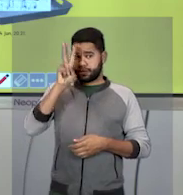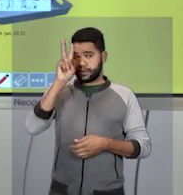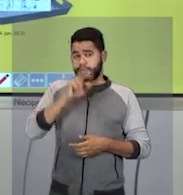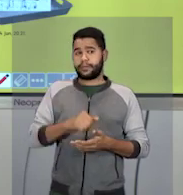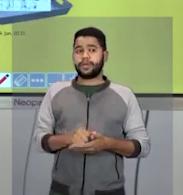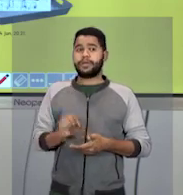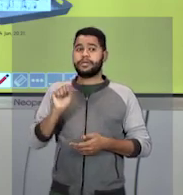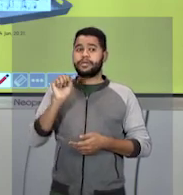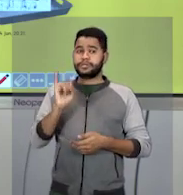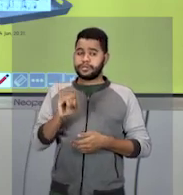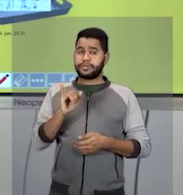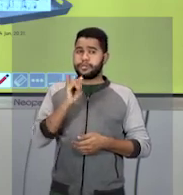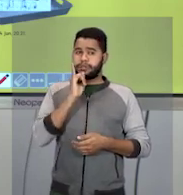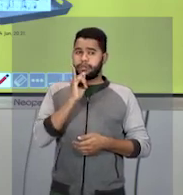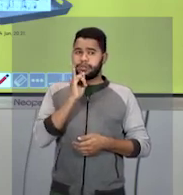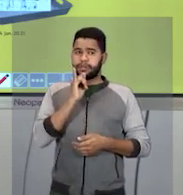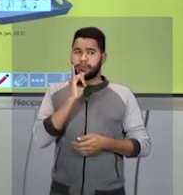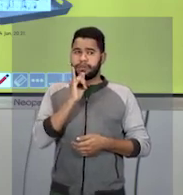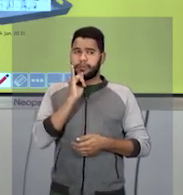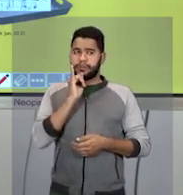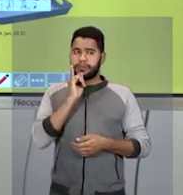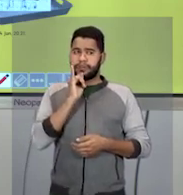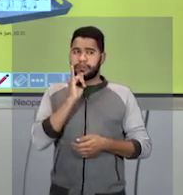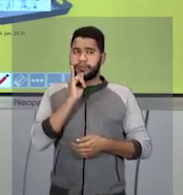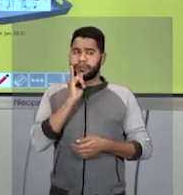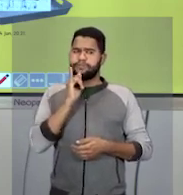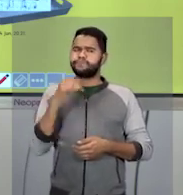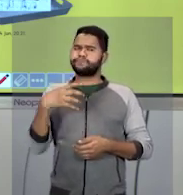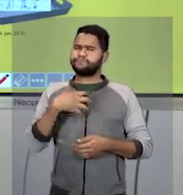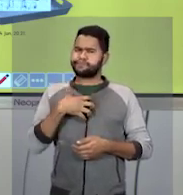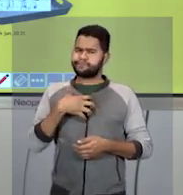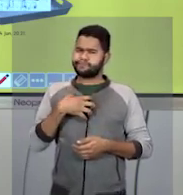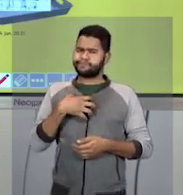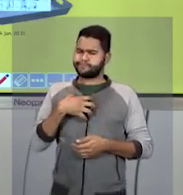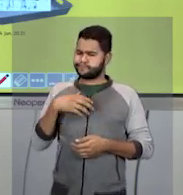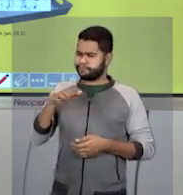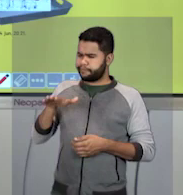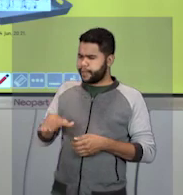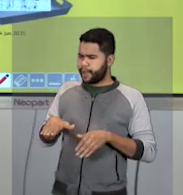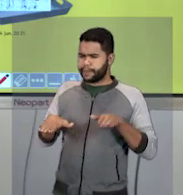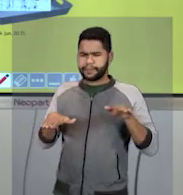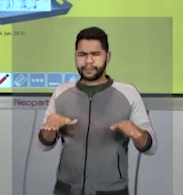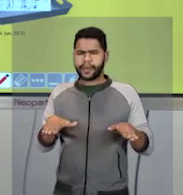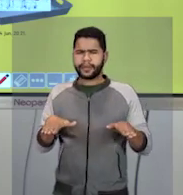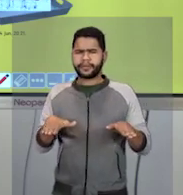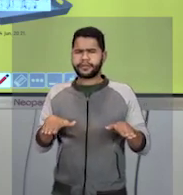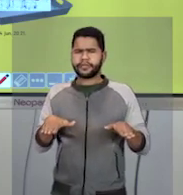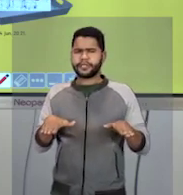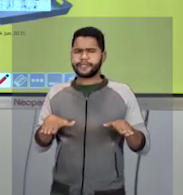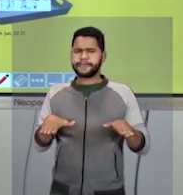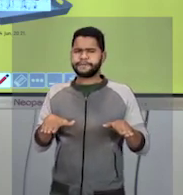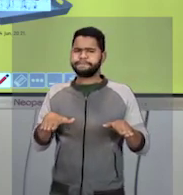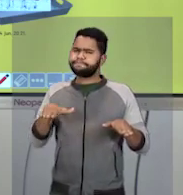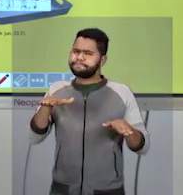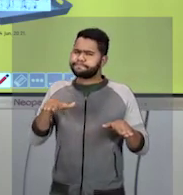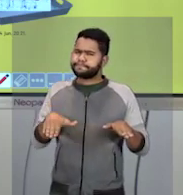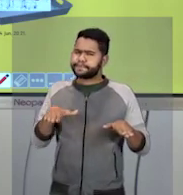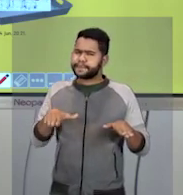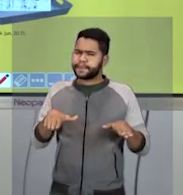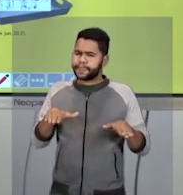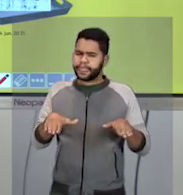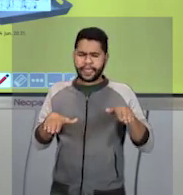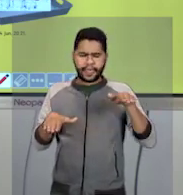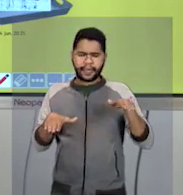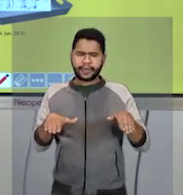se nós colocamos, se nós sentimos, se nós temos aquela sensação térmica de maior